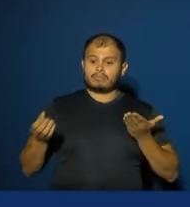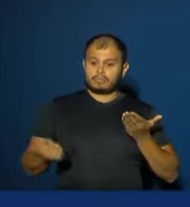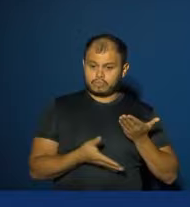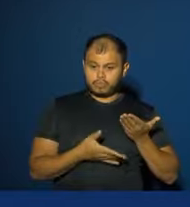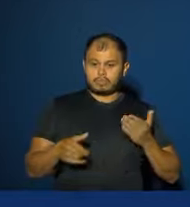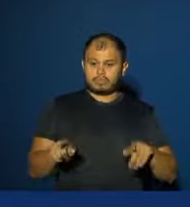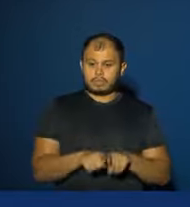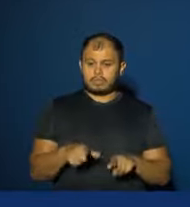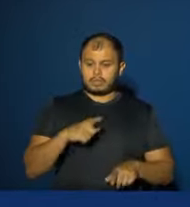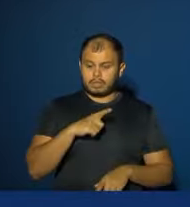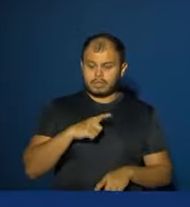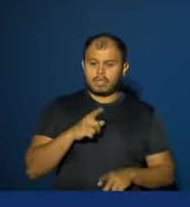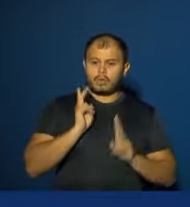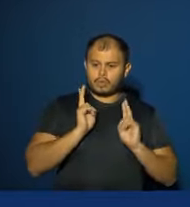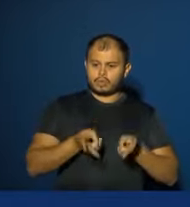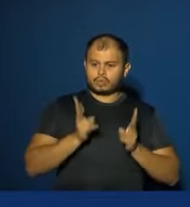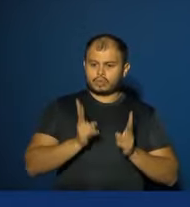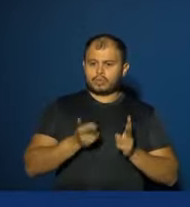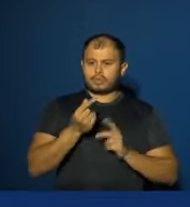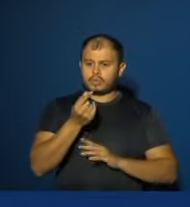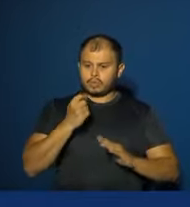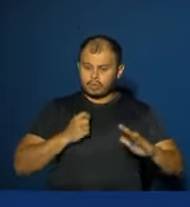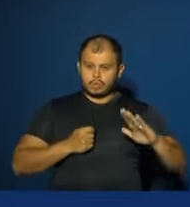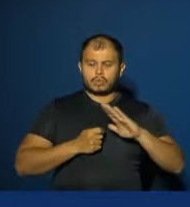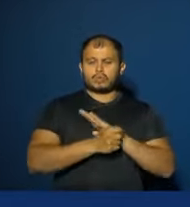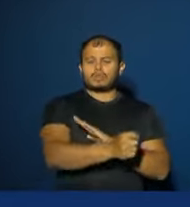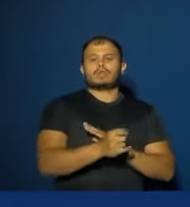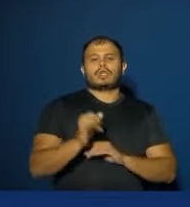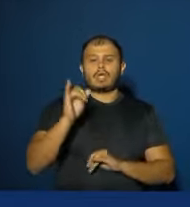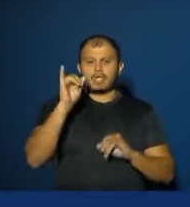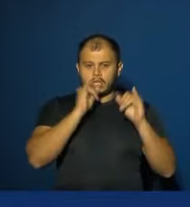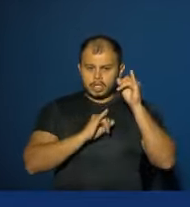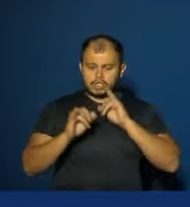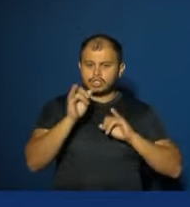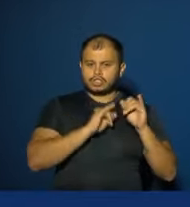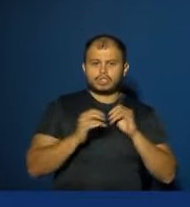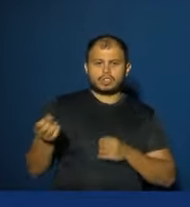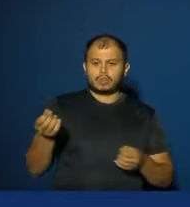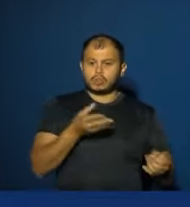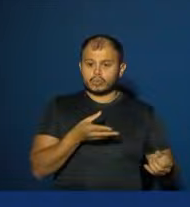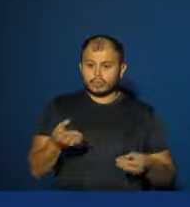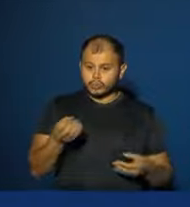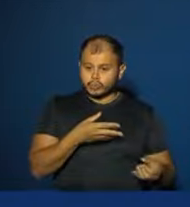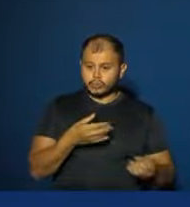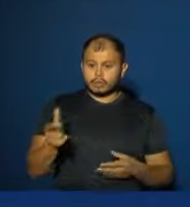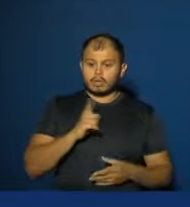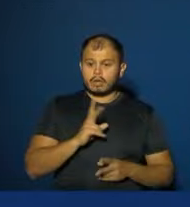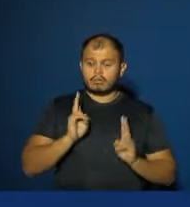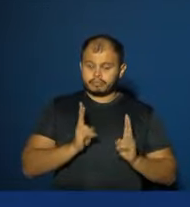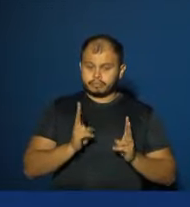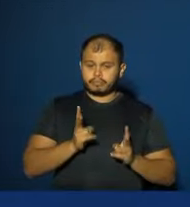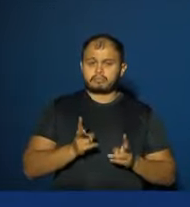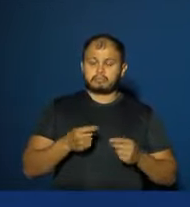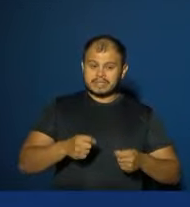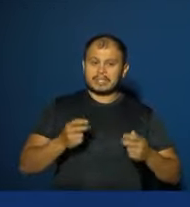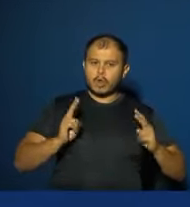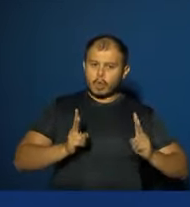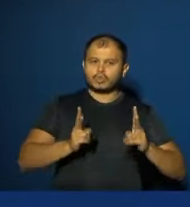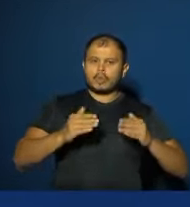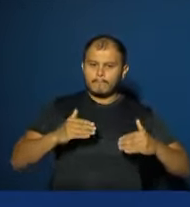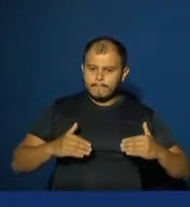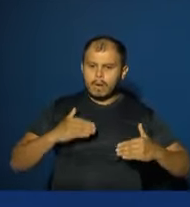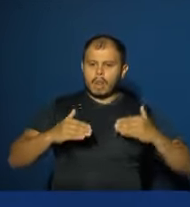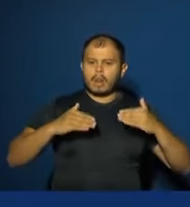e da continuidade dos investimentos em energia renovável que o Brasil lidera, e é preciso que continue